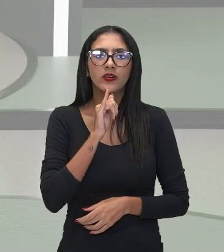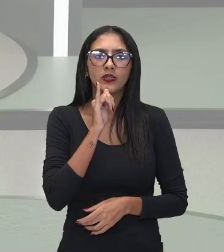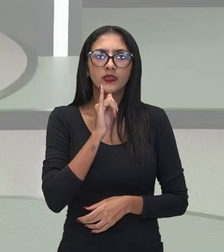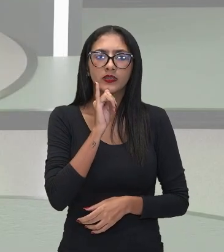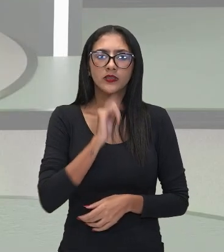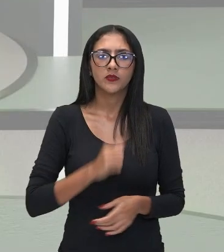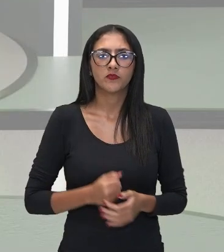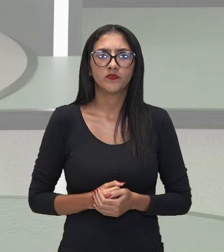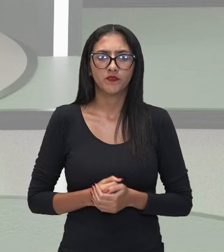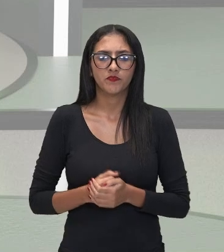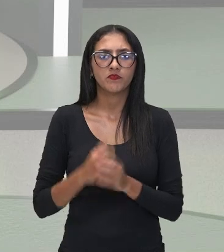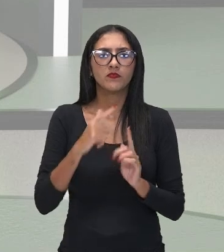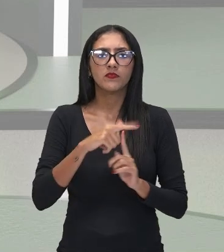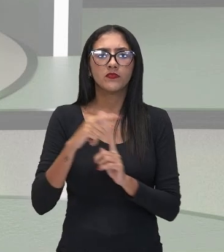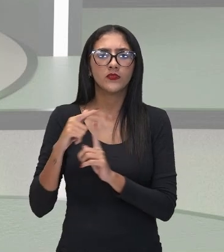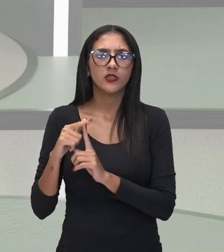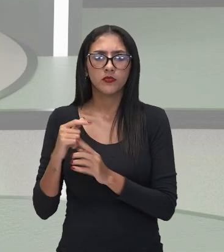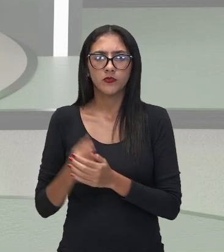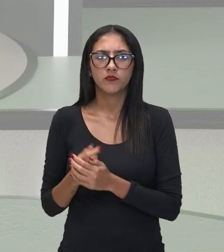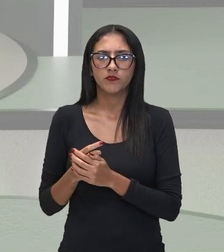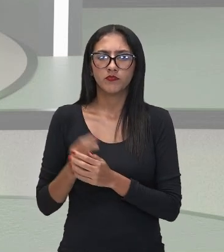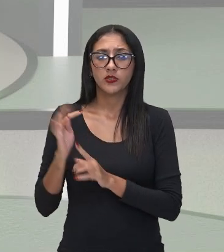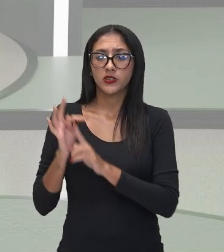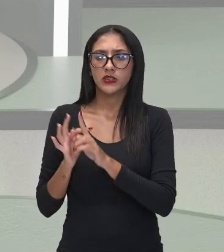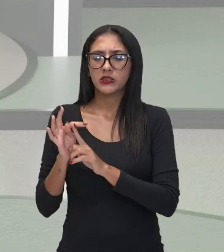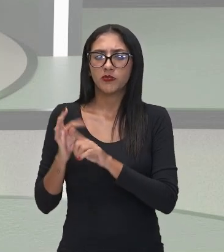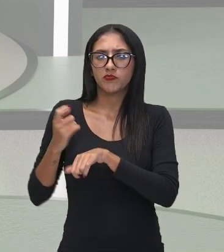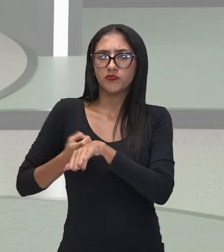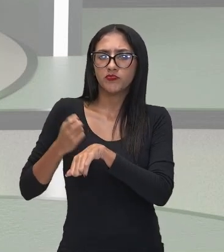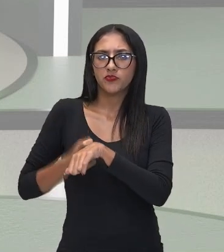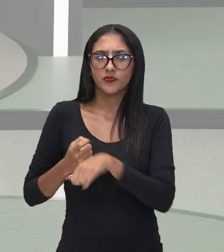de termorrígido, que é o